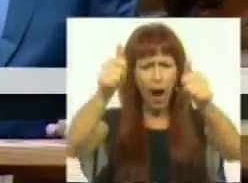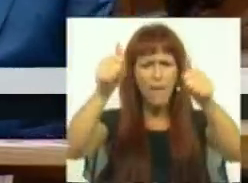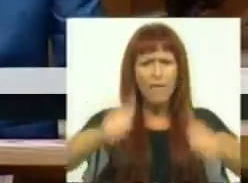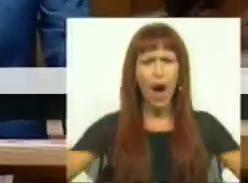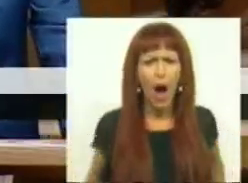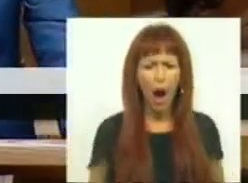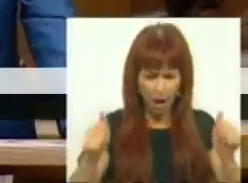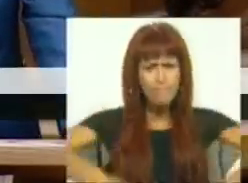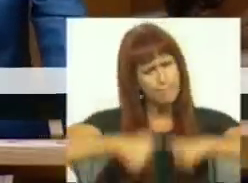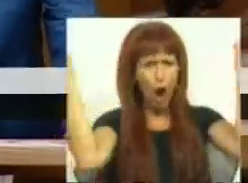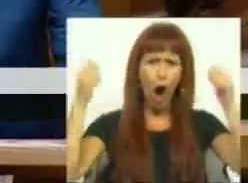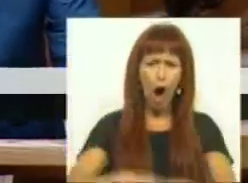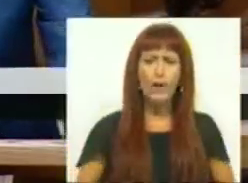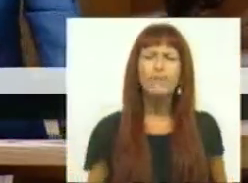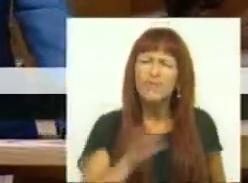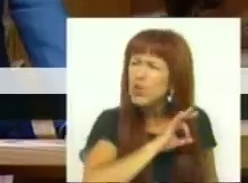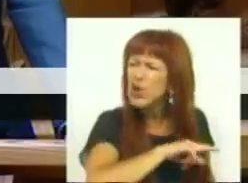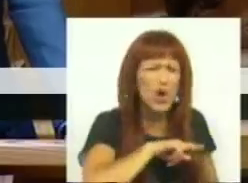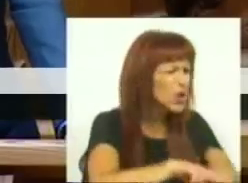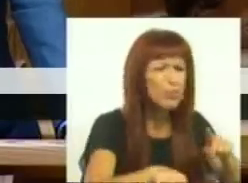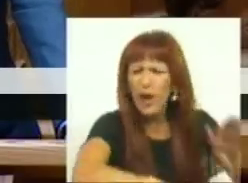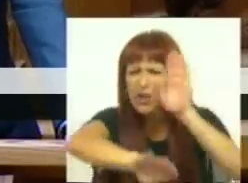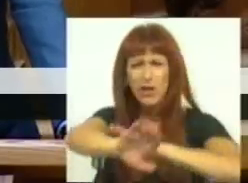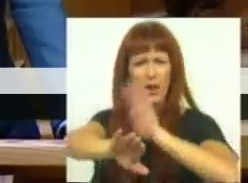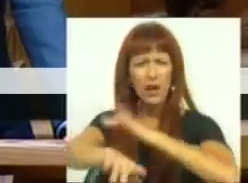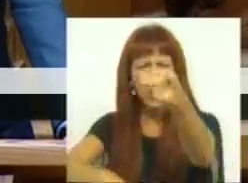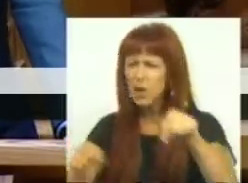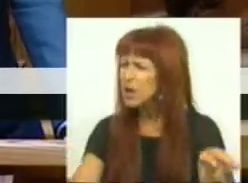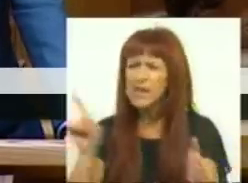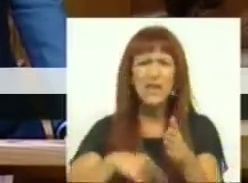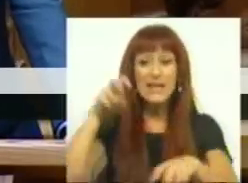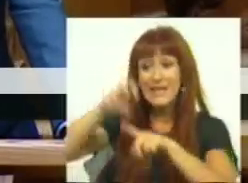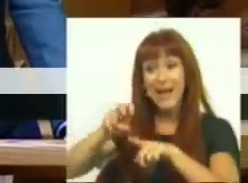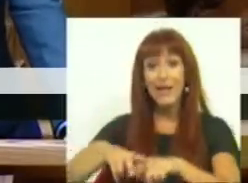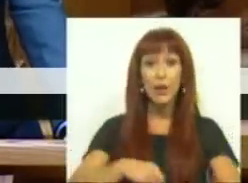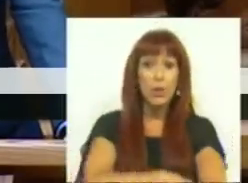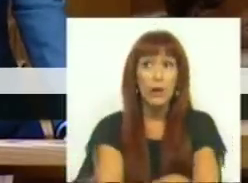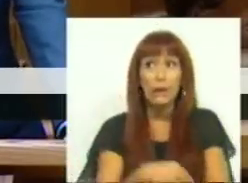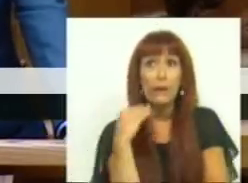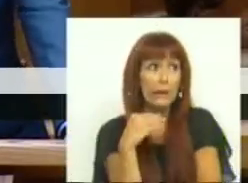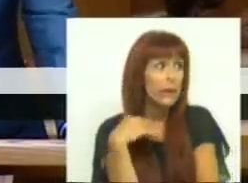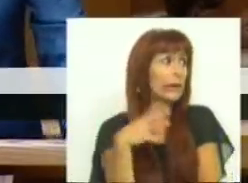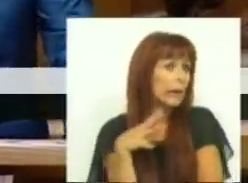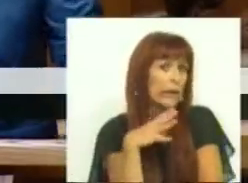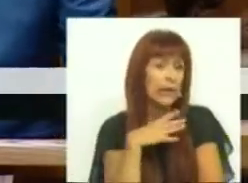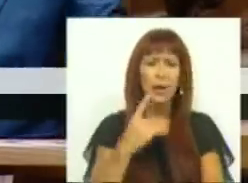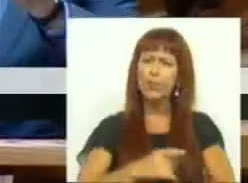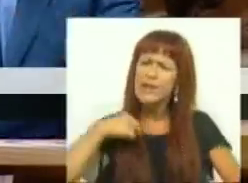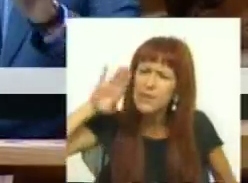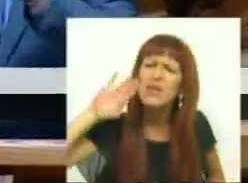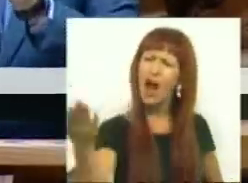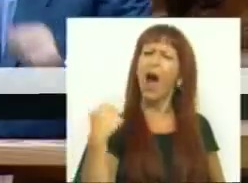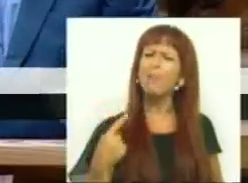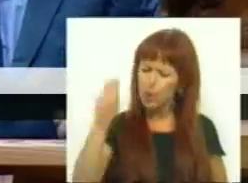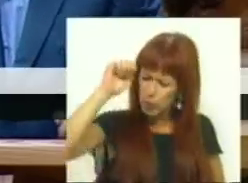bem, isto vai melhor. Os senhores deputados da direita estão sentados e aterrorizados porque sabem que